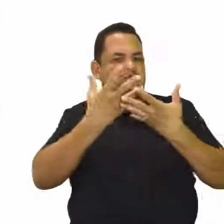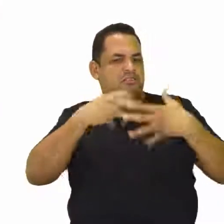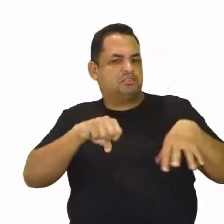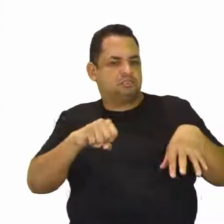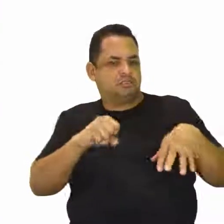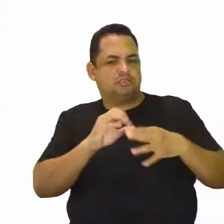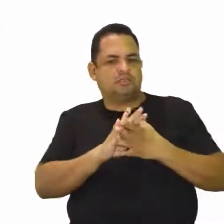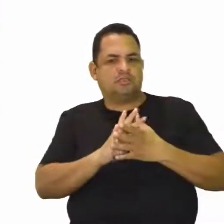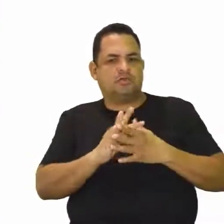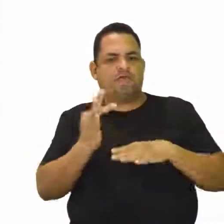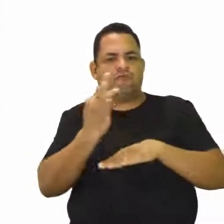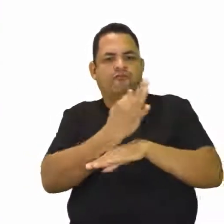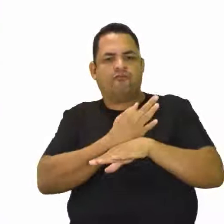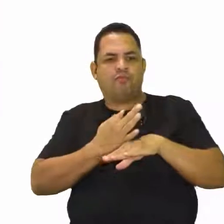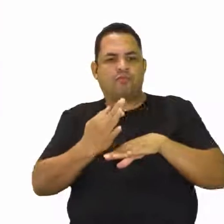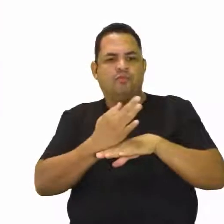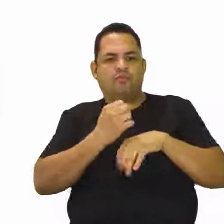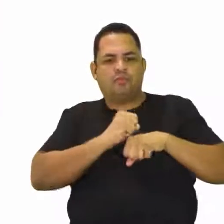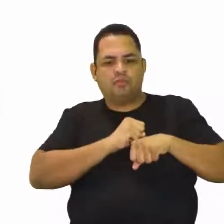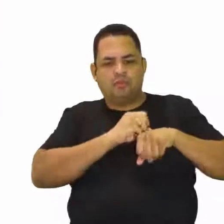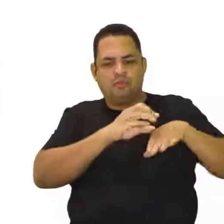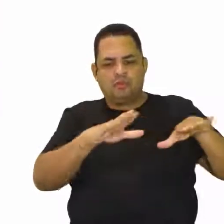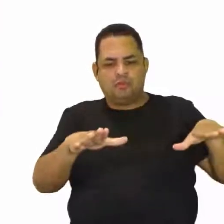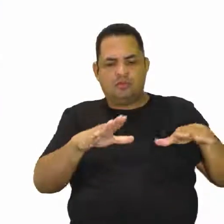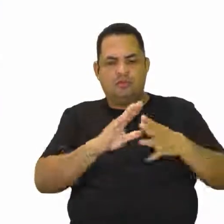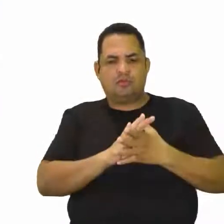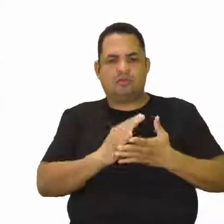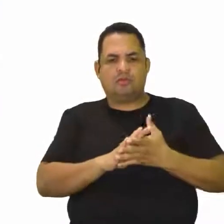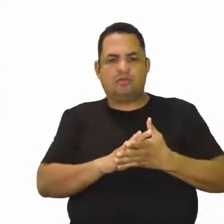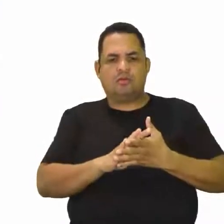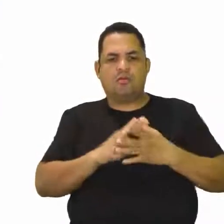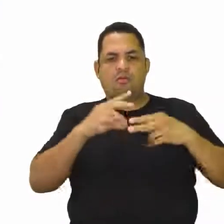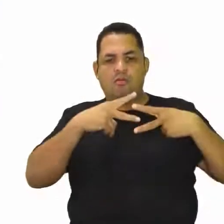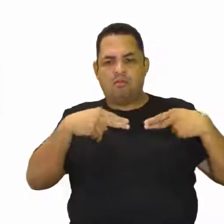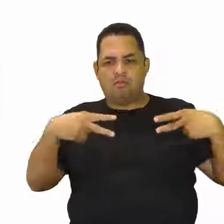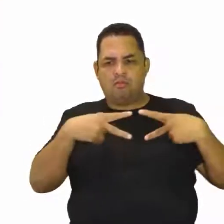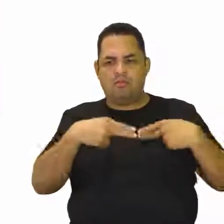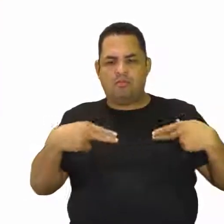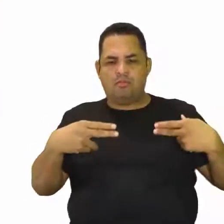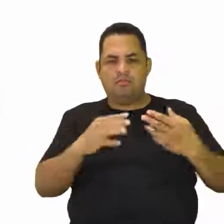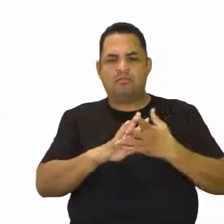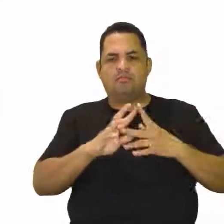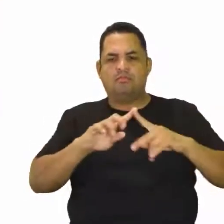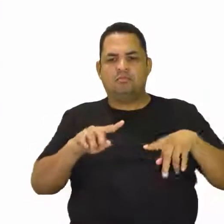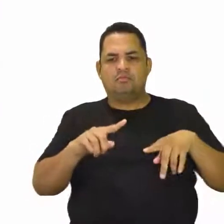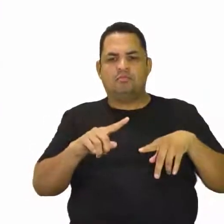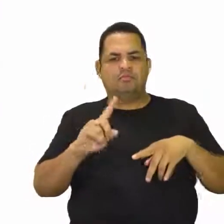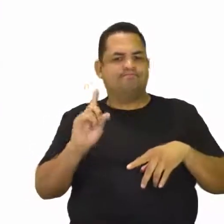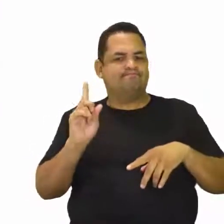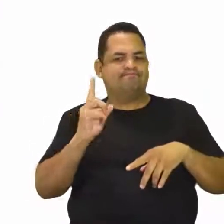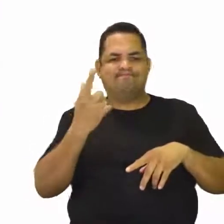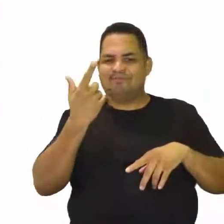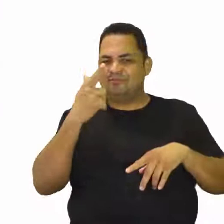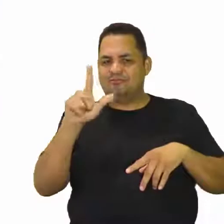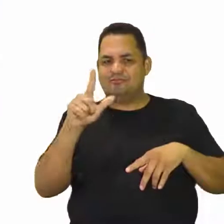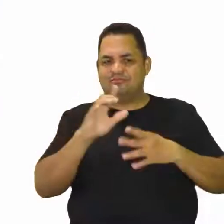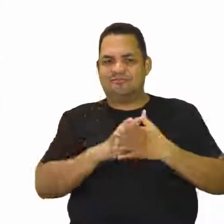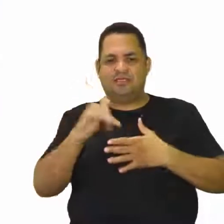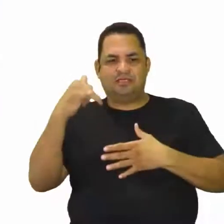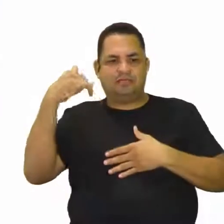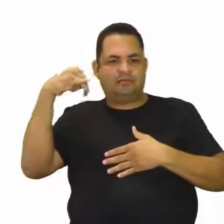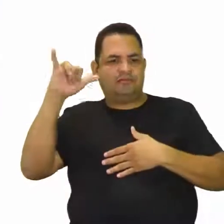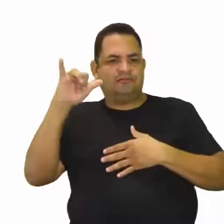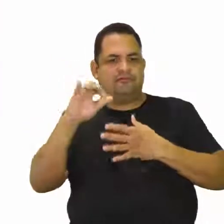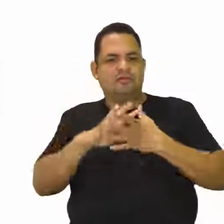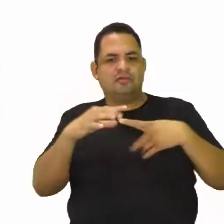condenar formalmente o expansionismo do Japão, mas, infelizmente, não vão conseguir evitar